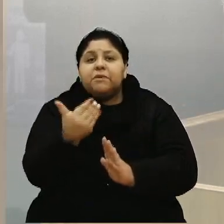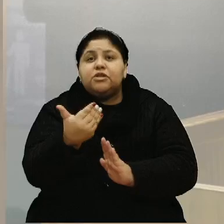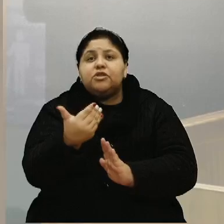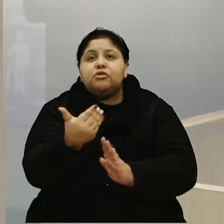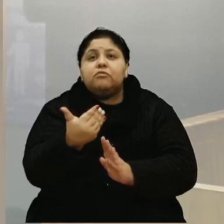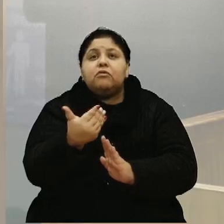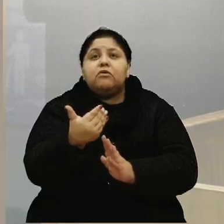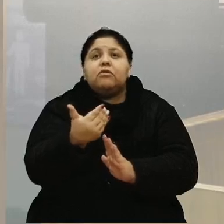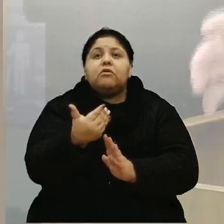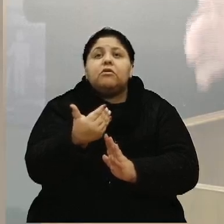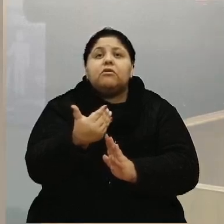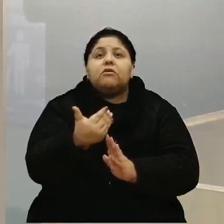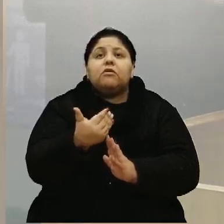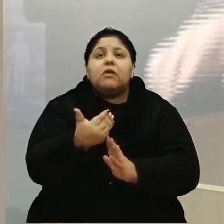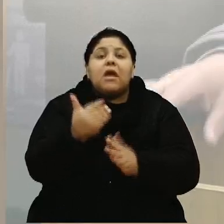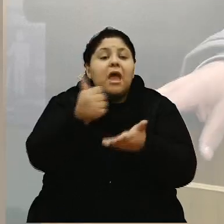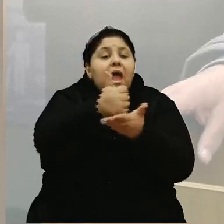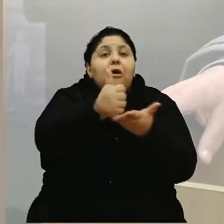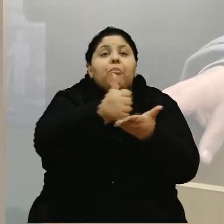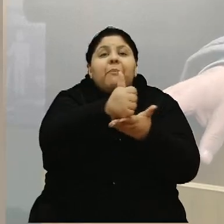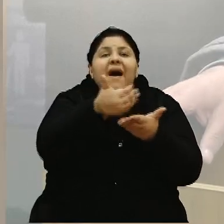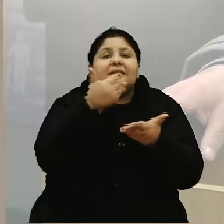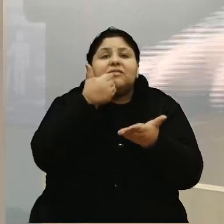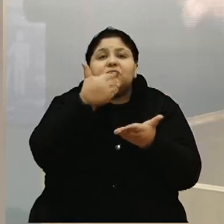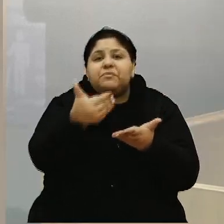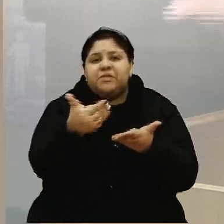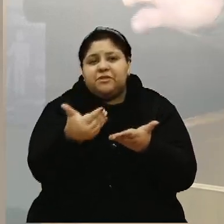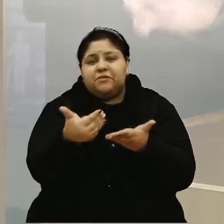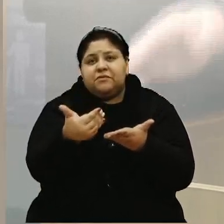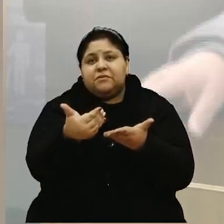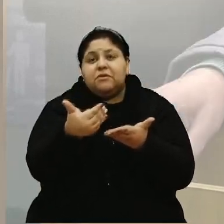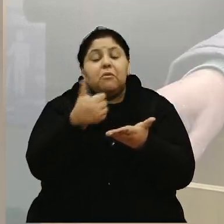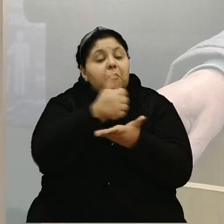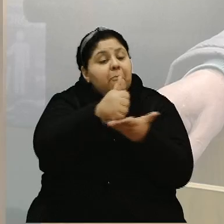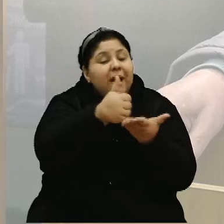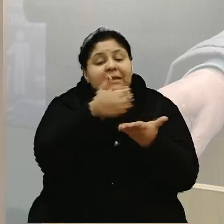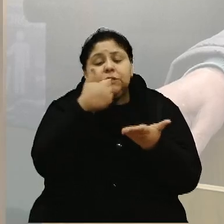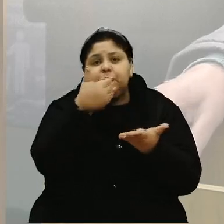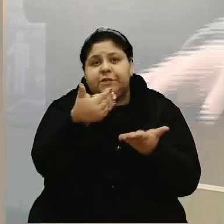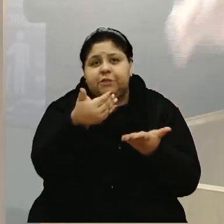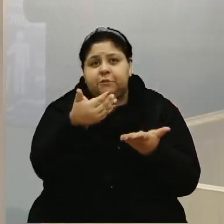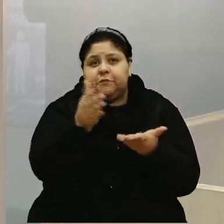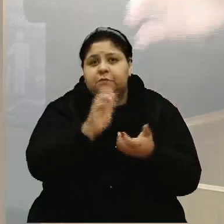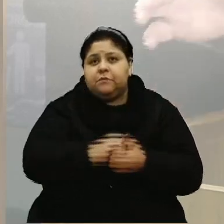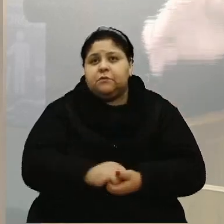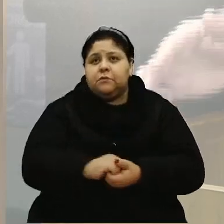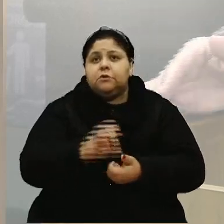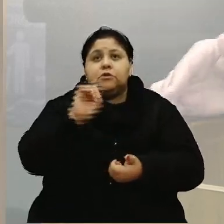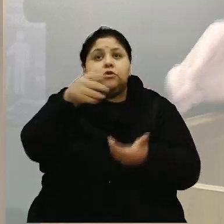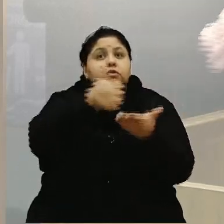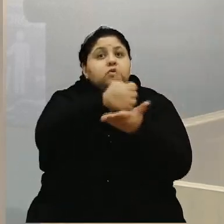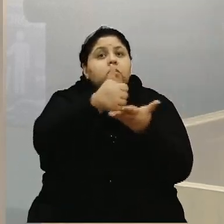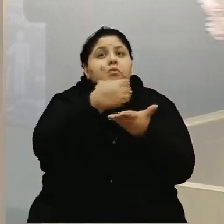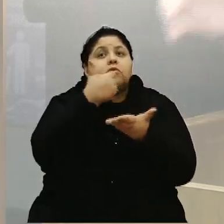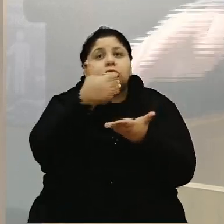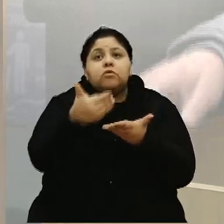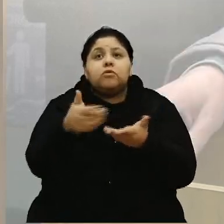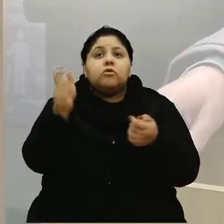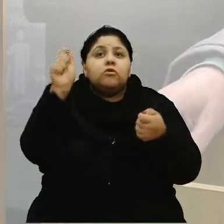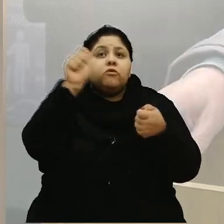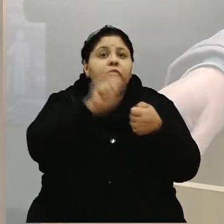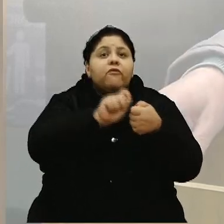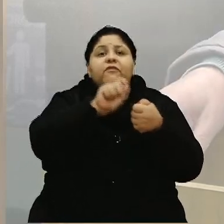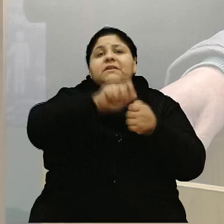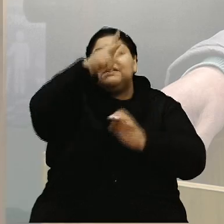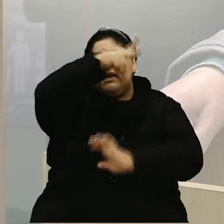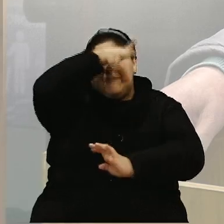do mundo. É o feijão com arroz que está se pedindo. É o feijão com arroz só. É só o feijão com arroz. Vamos fazer isso,